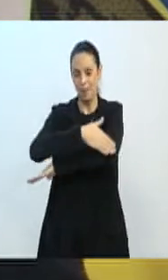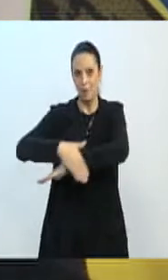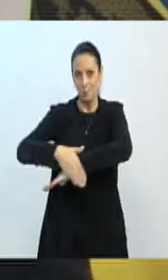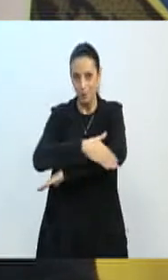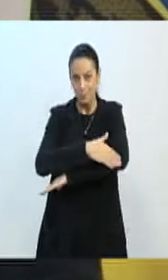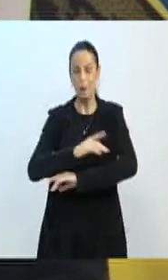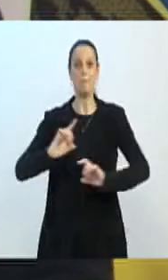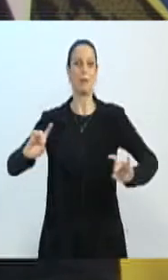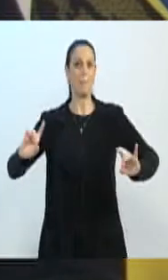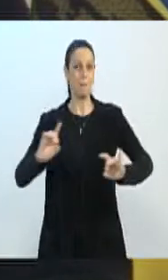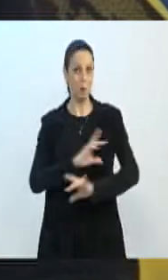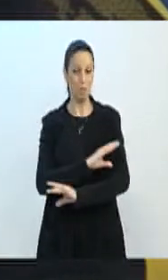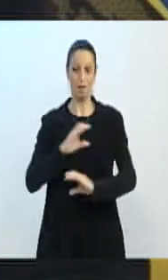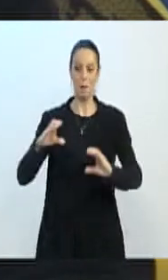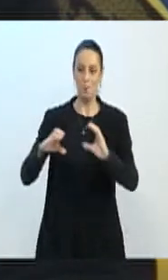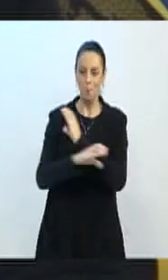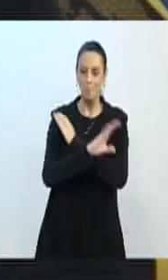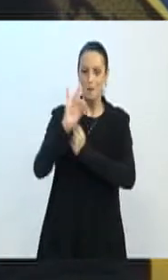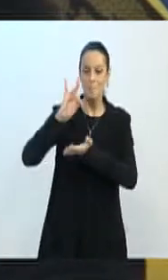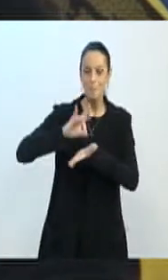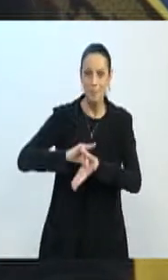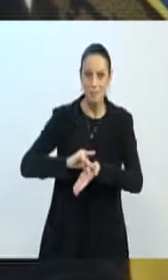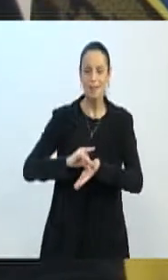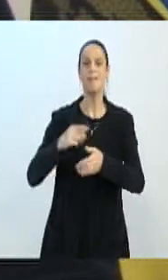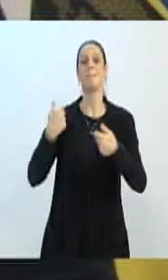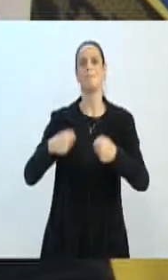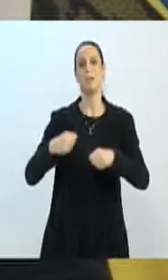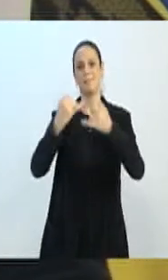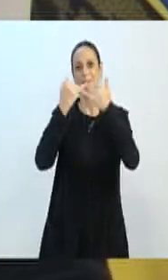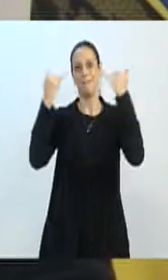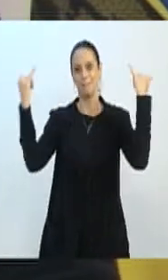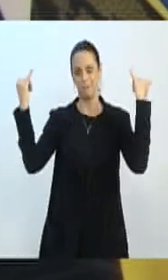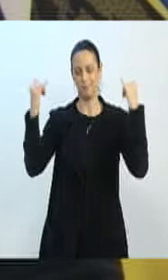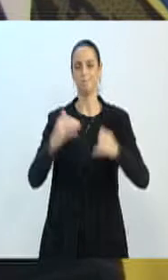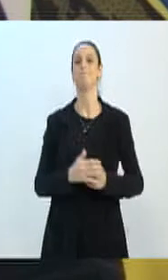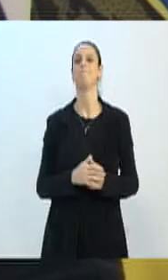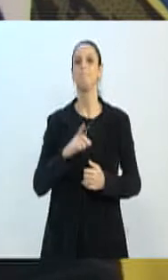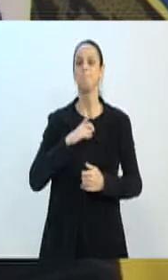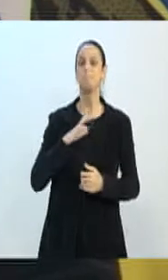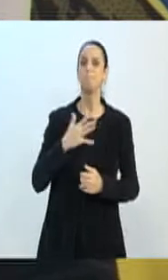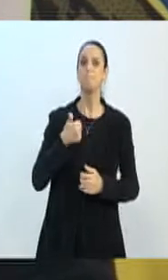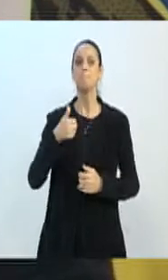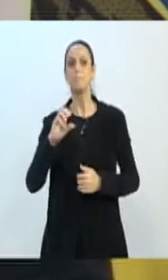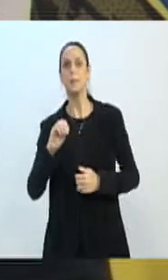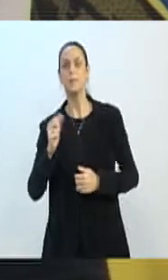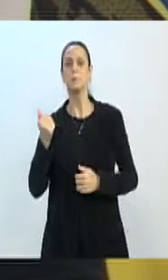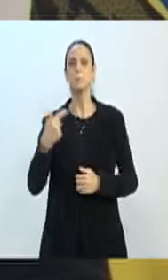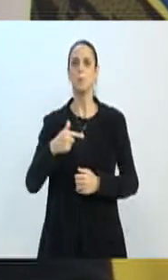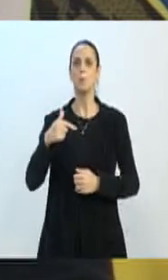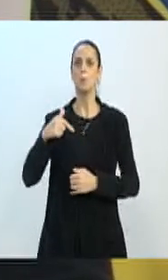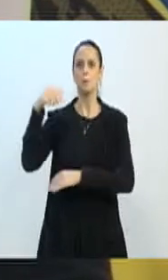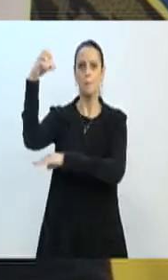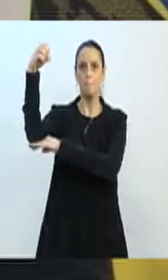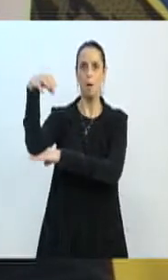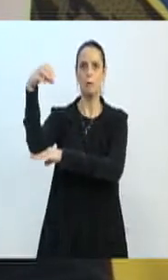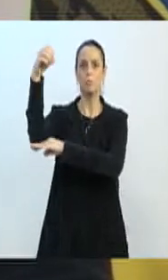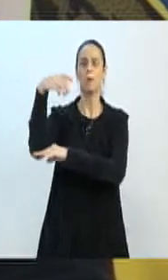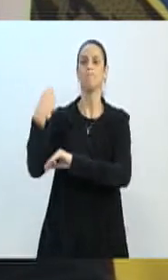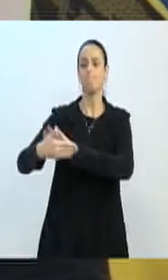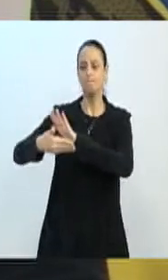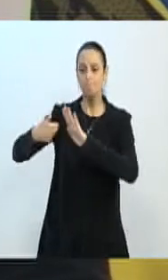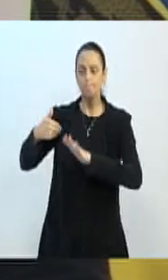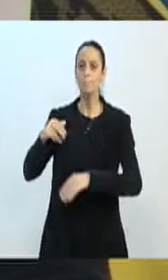finalizada talvez pode até hoje ter retirado os postes mas tem 10 12 postos ali que preciso ser